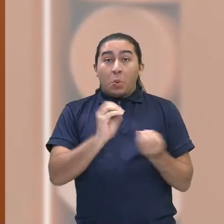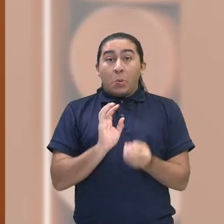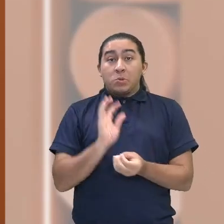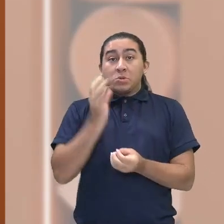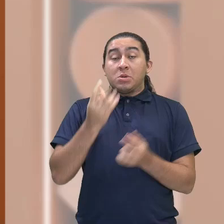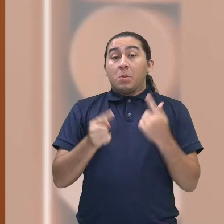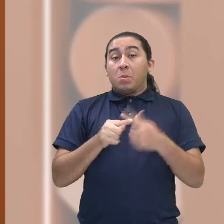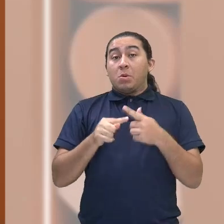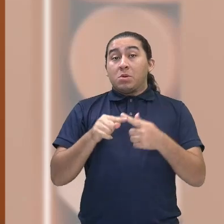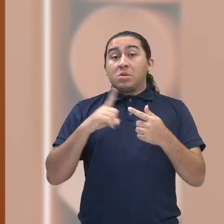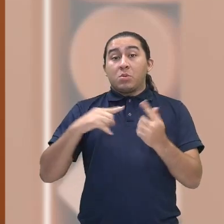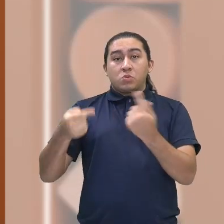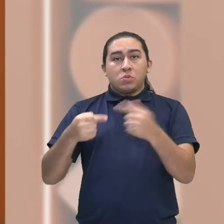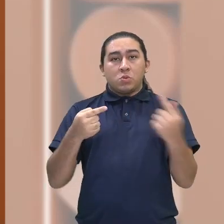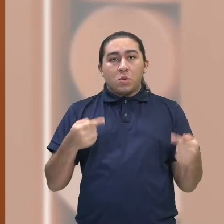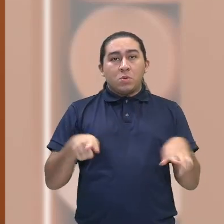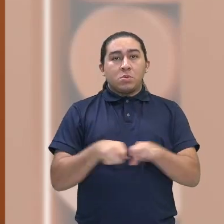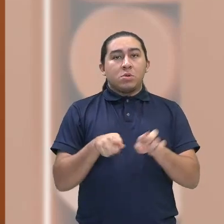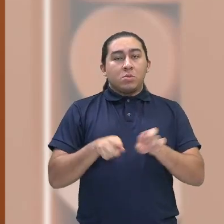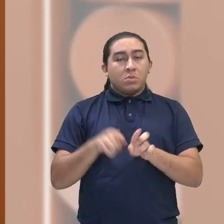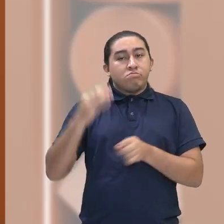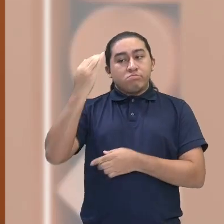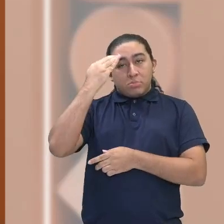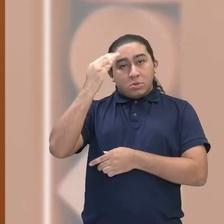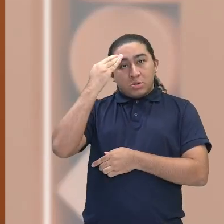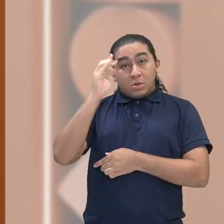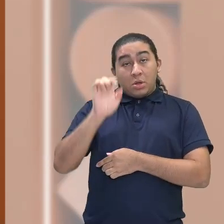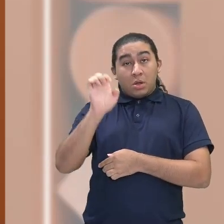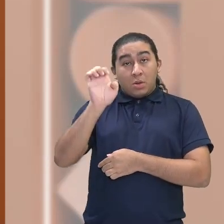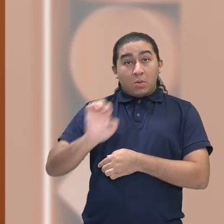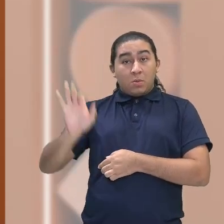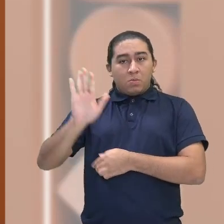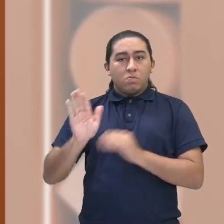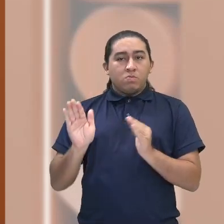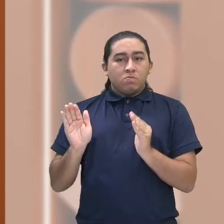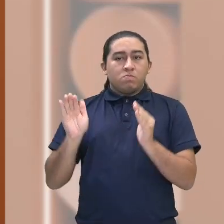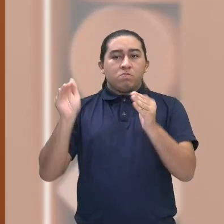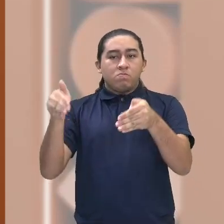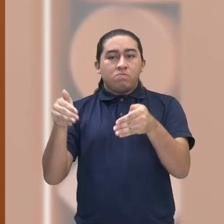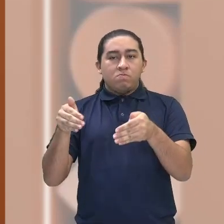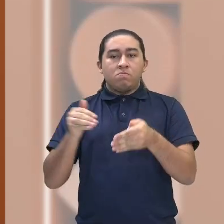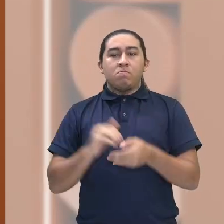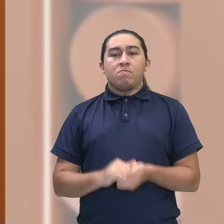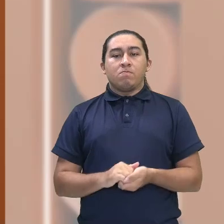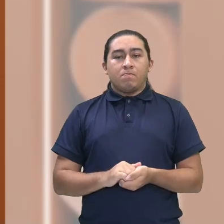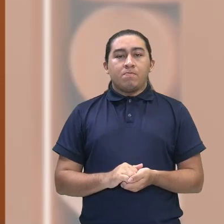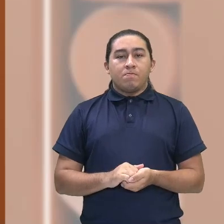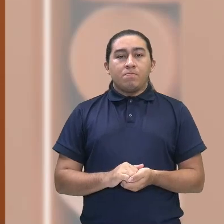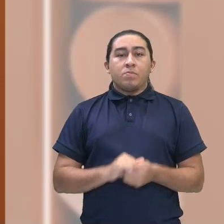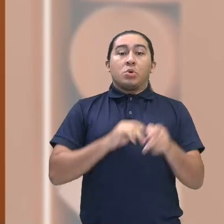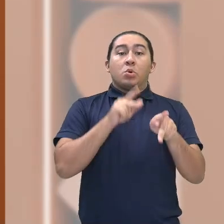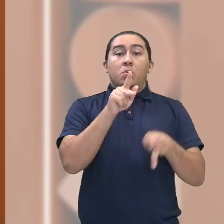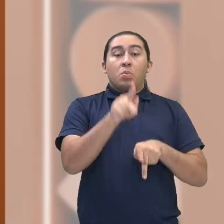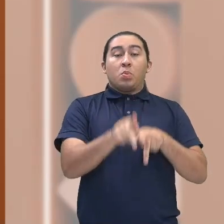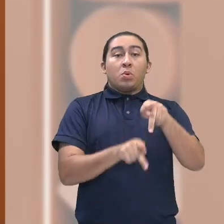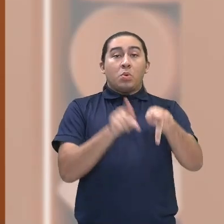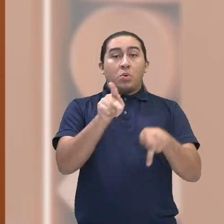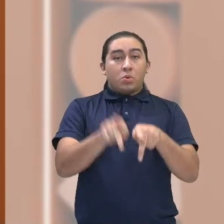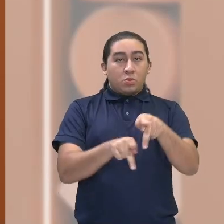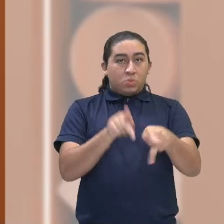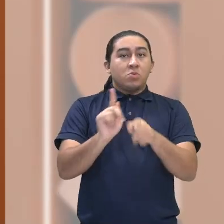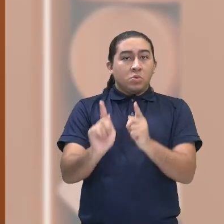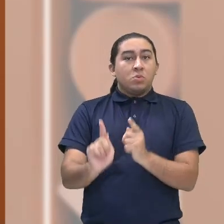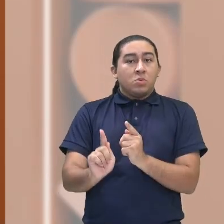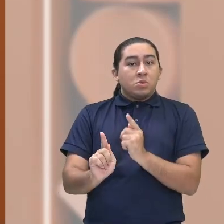uma fala e uma perpetuação eurocêntrica, onde os povos que encontravam-se